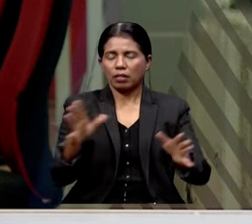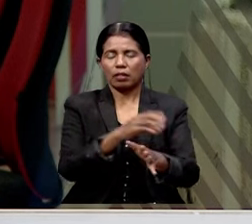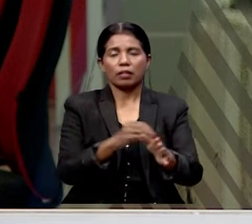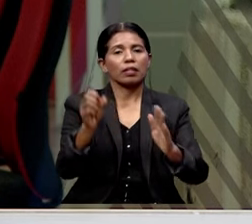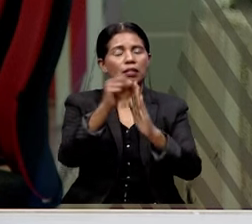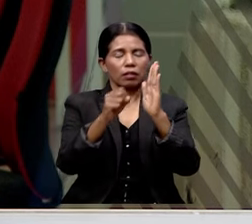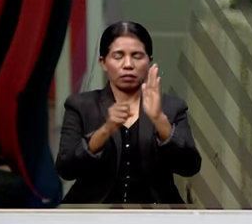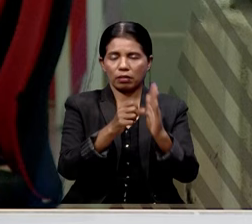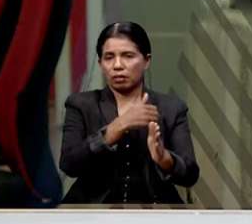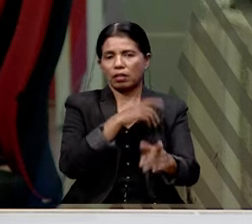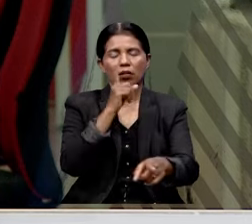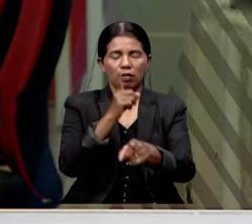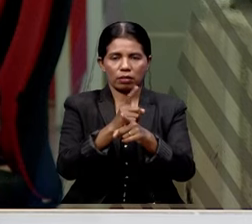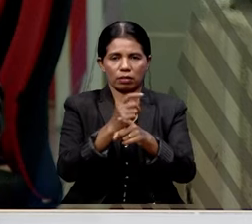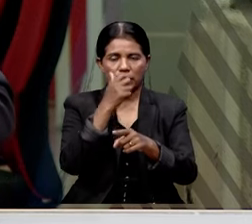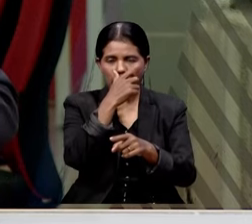estatuto se dá claro.